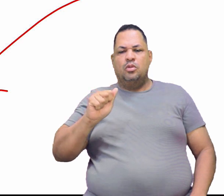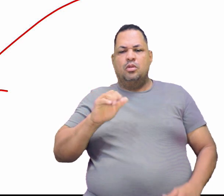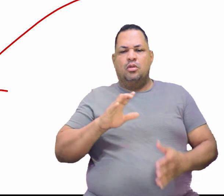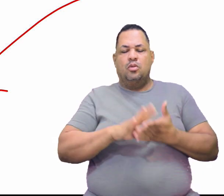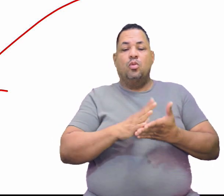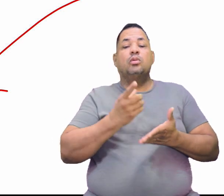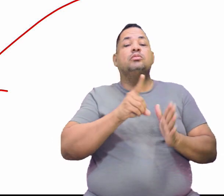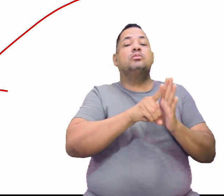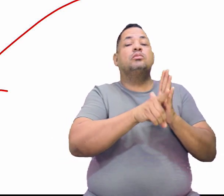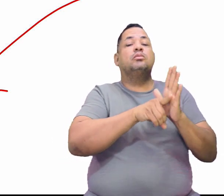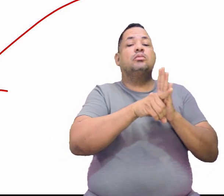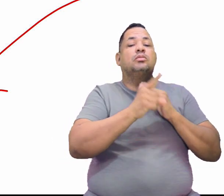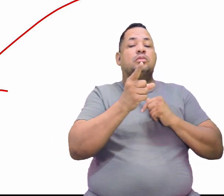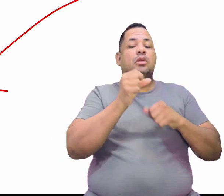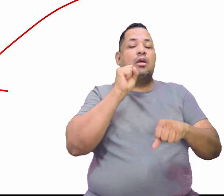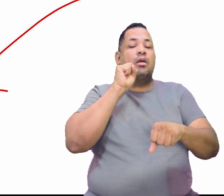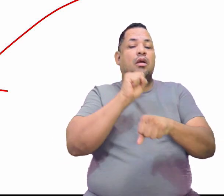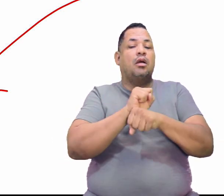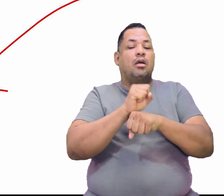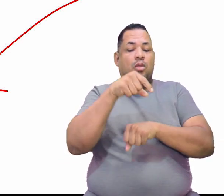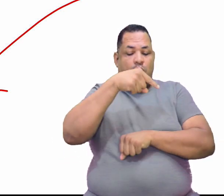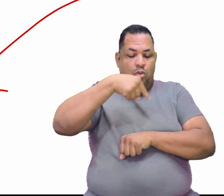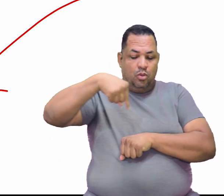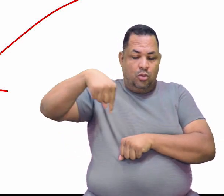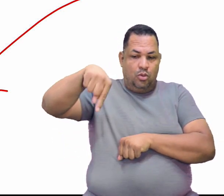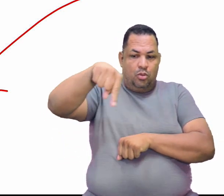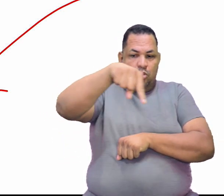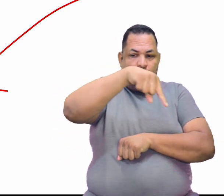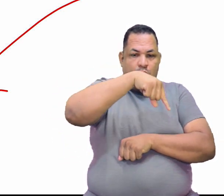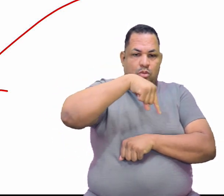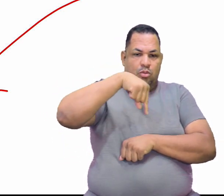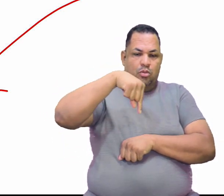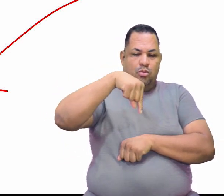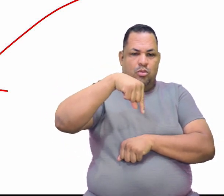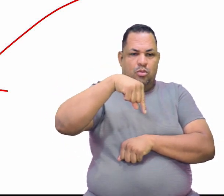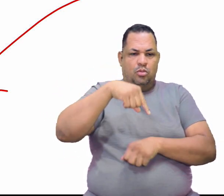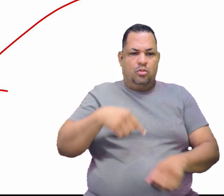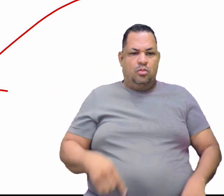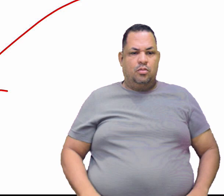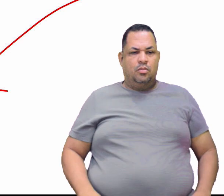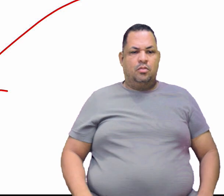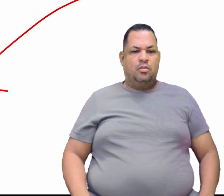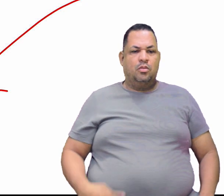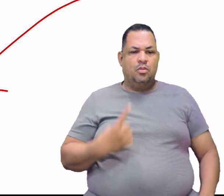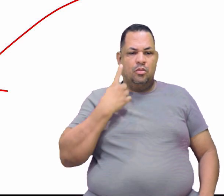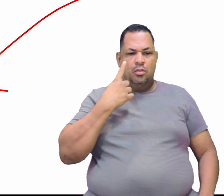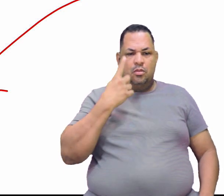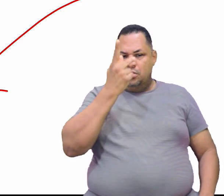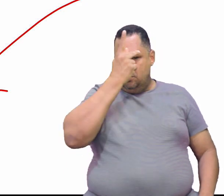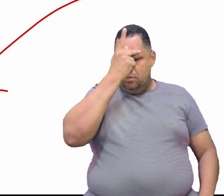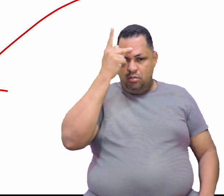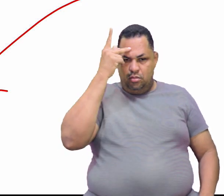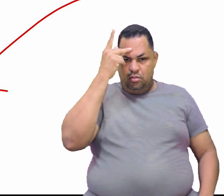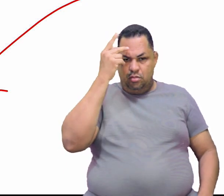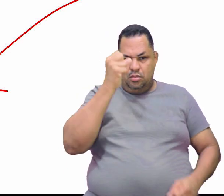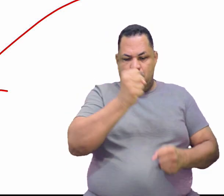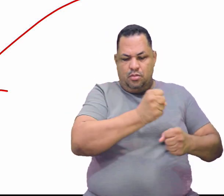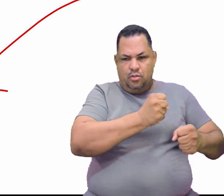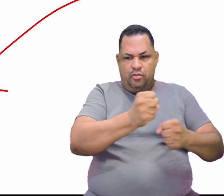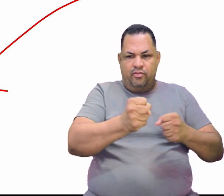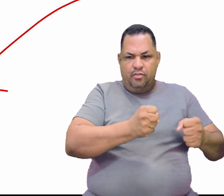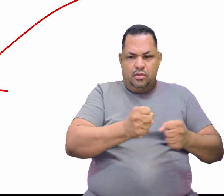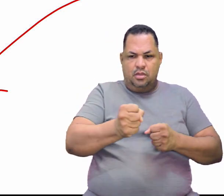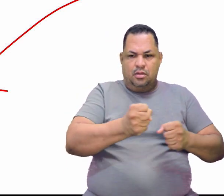centro dessa circunferência, uma única pessoa aqui, uma única pessoa, ela